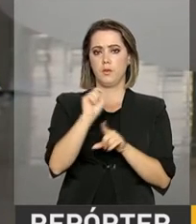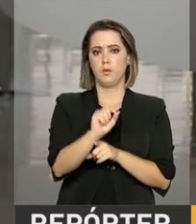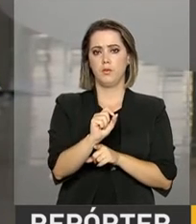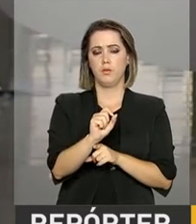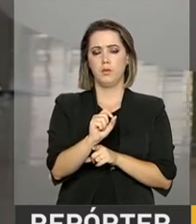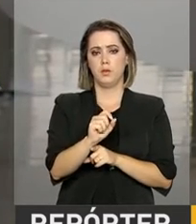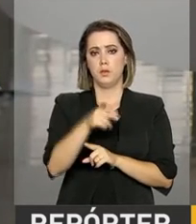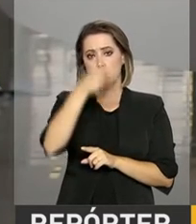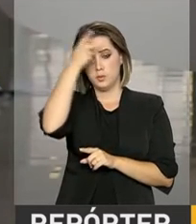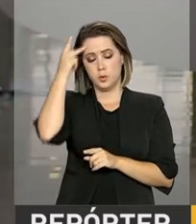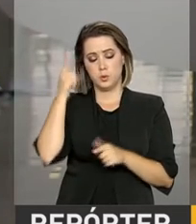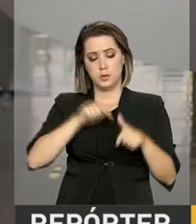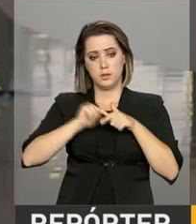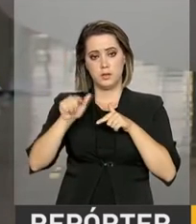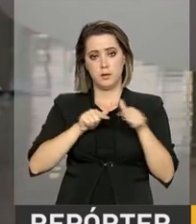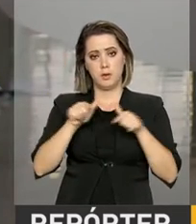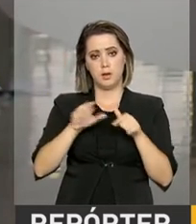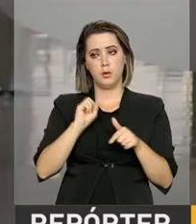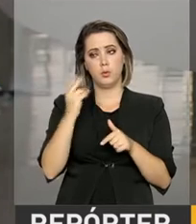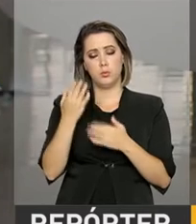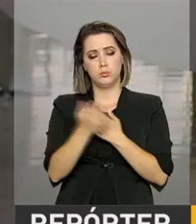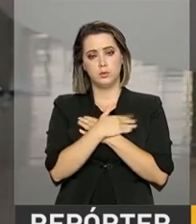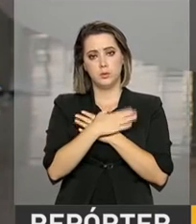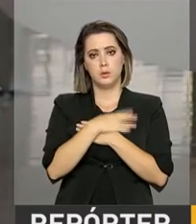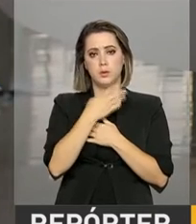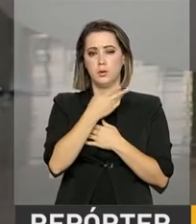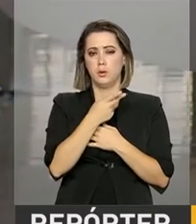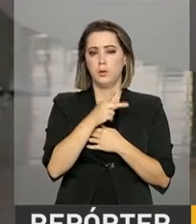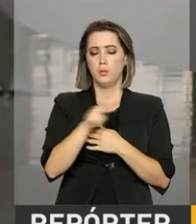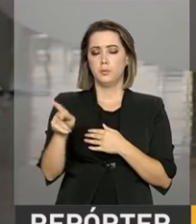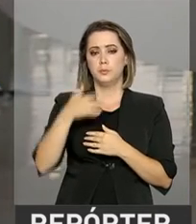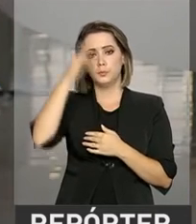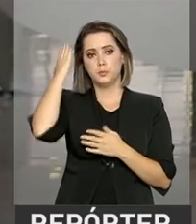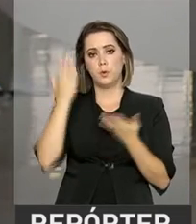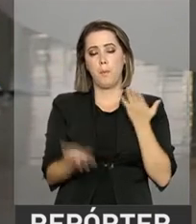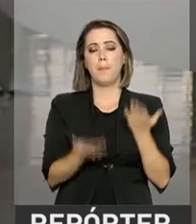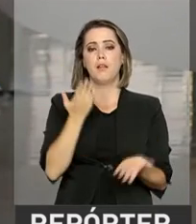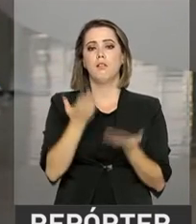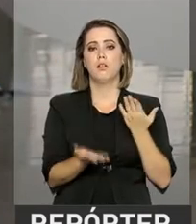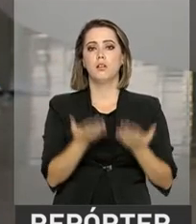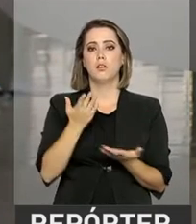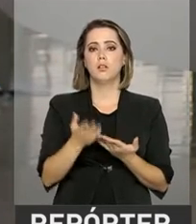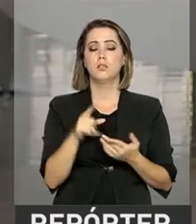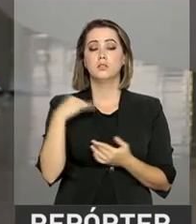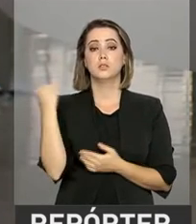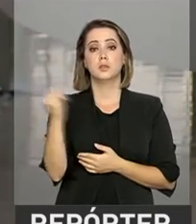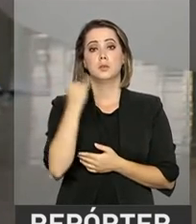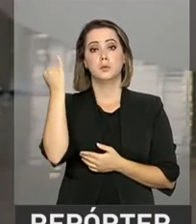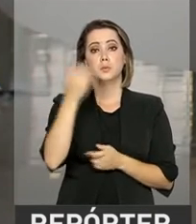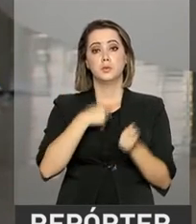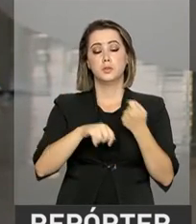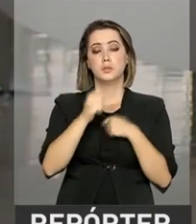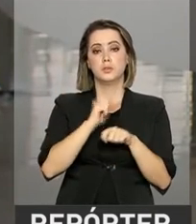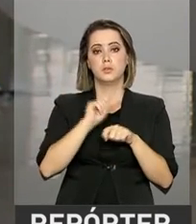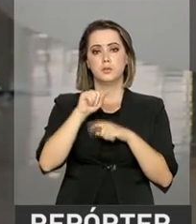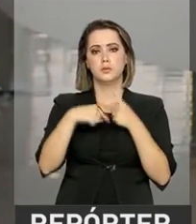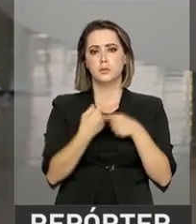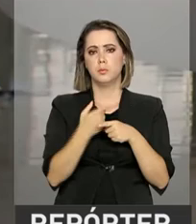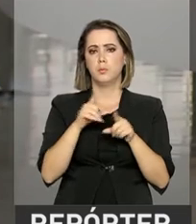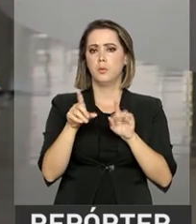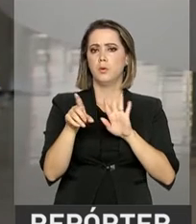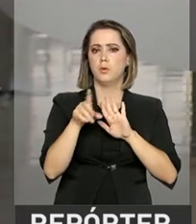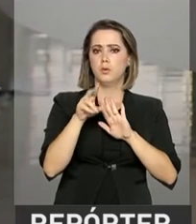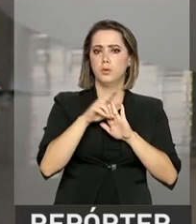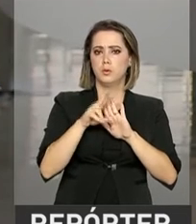Empregados e Desempregados, o presidente Michel Temer fez um balanço dos impactos na área econômica após a adoção de medidas